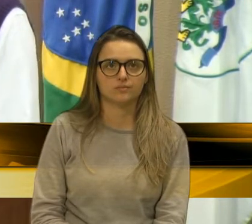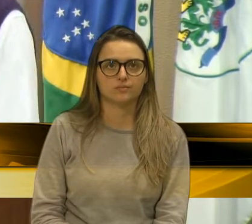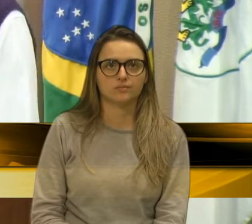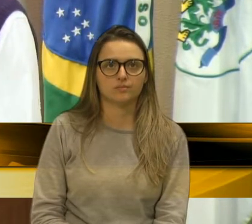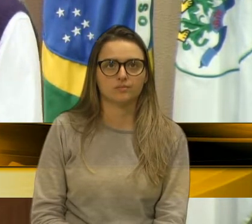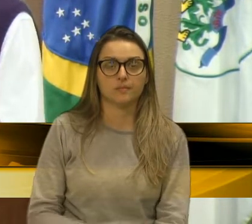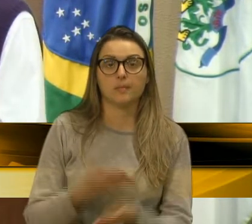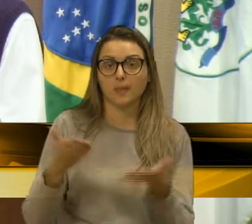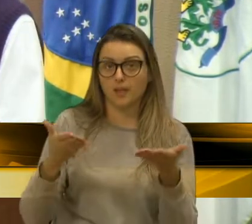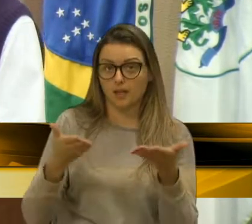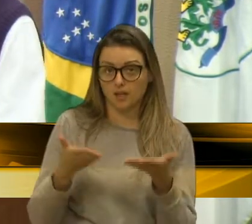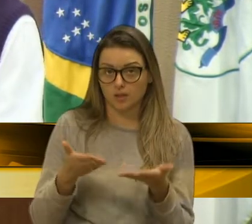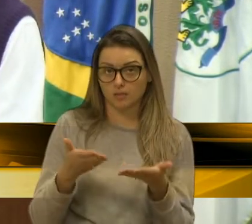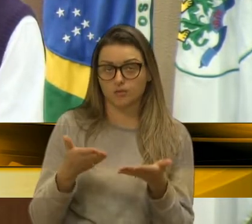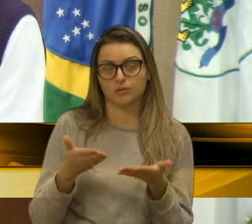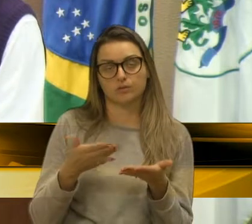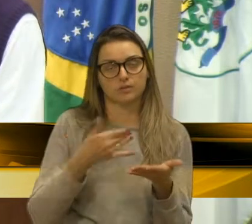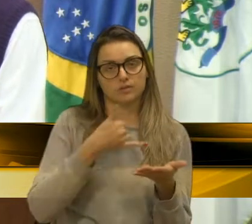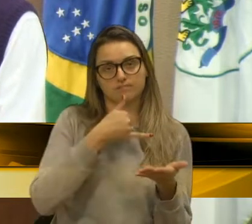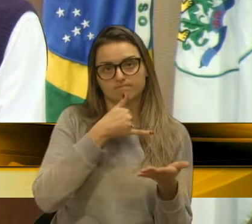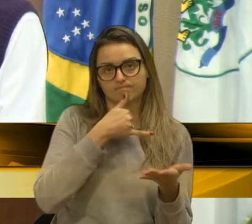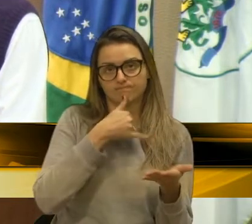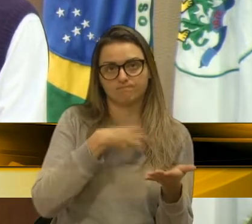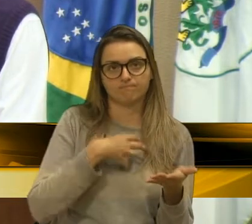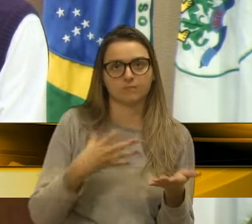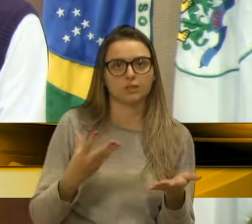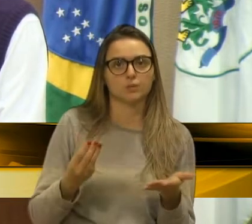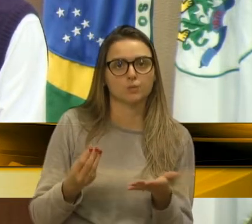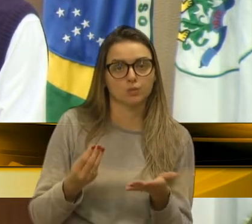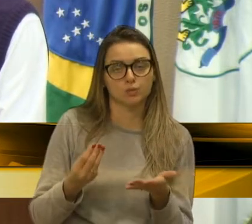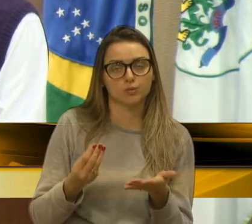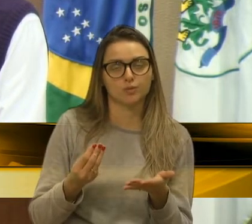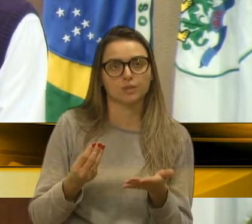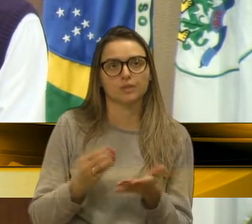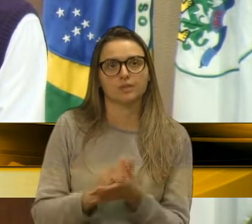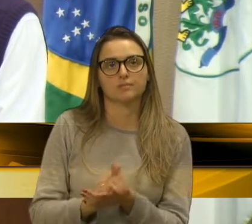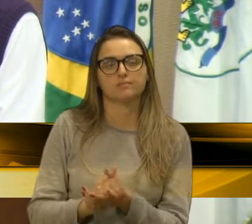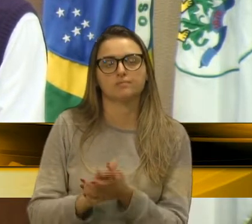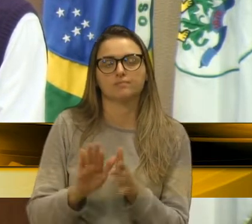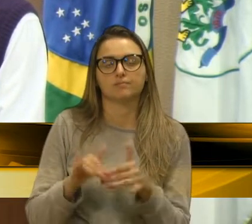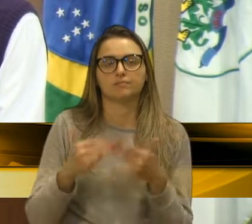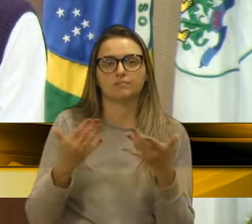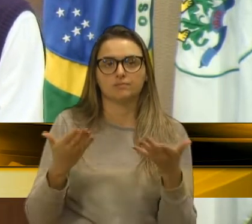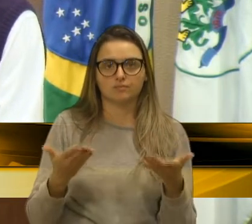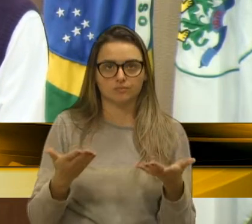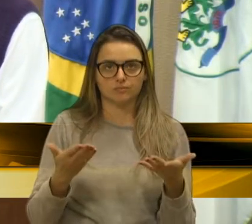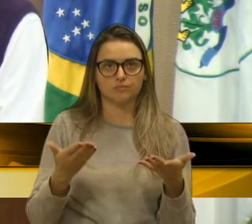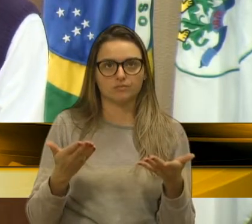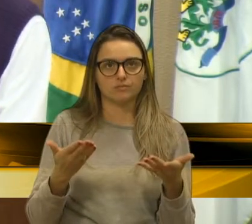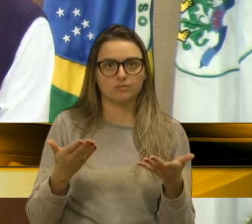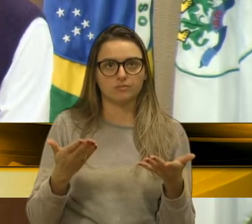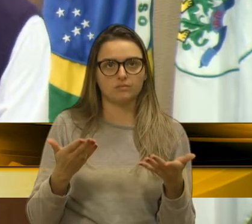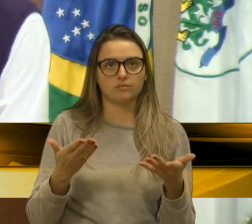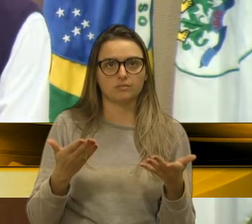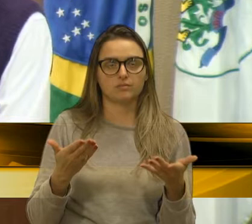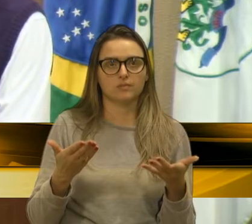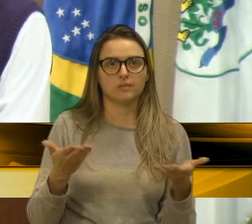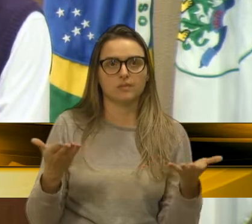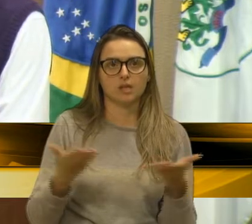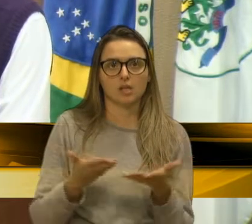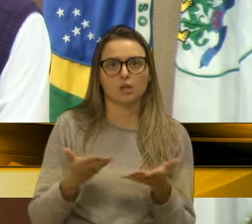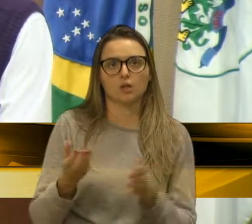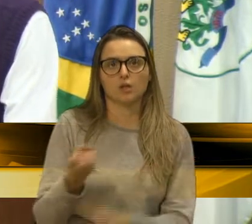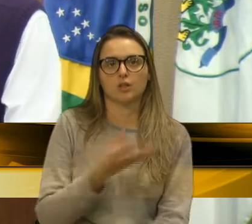Agora, infelizmente, colegas vereadores, então, na época agora, com o